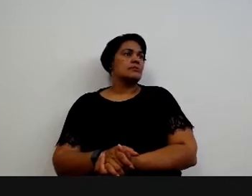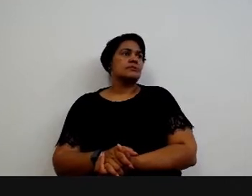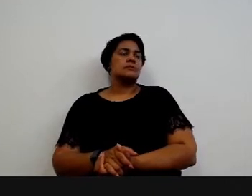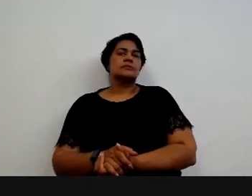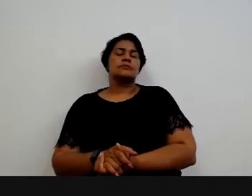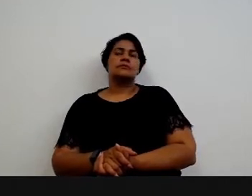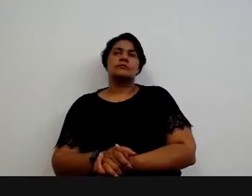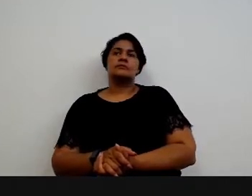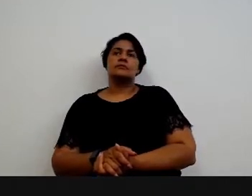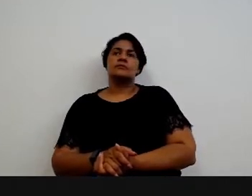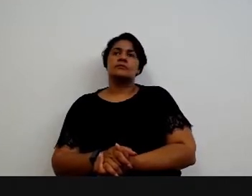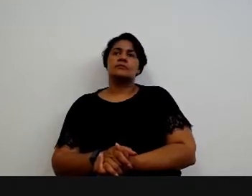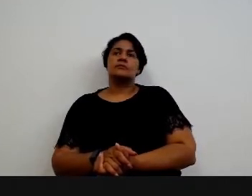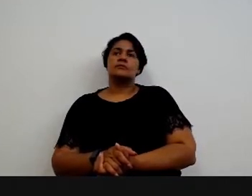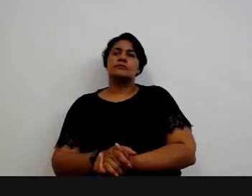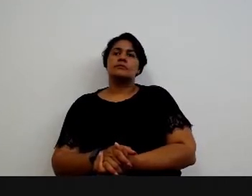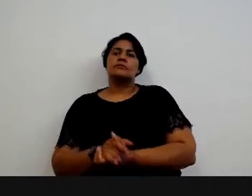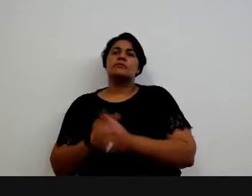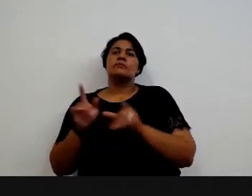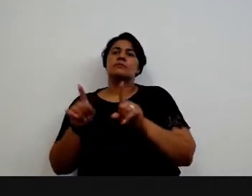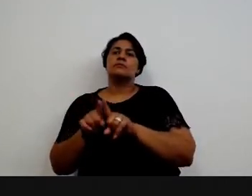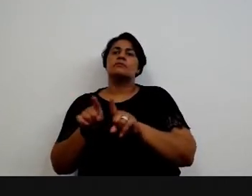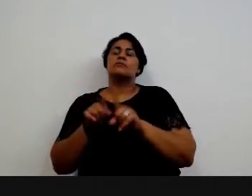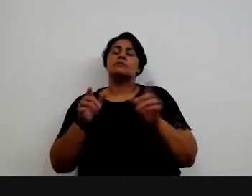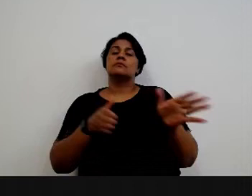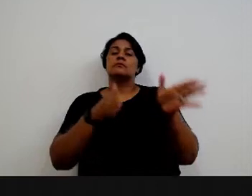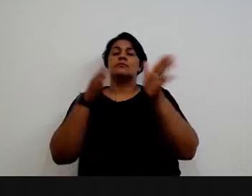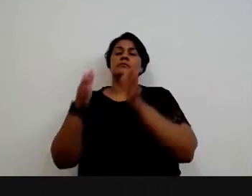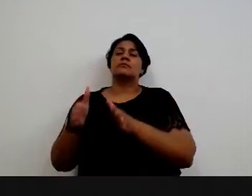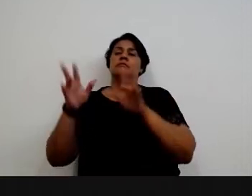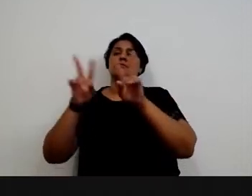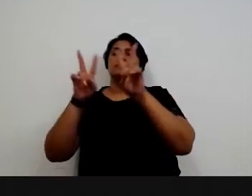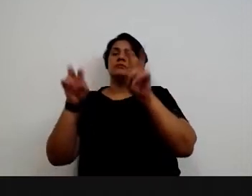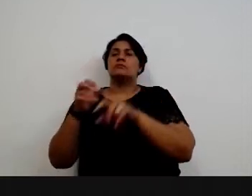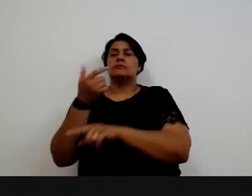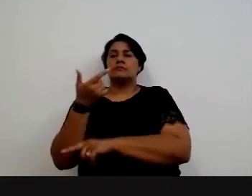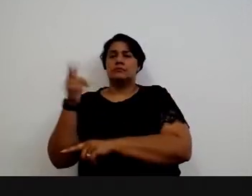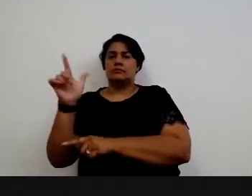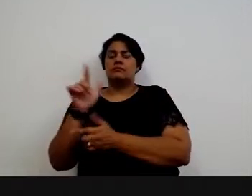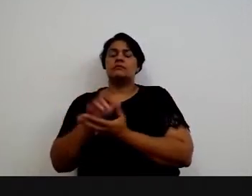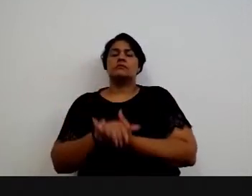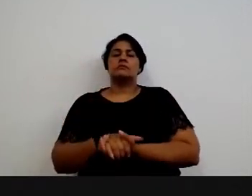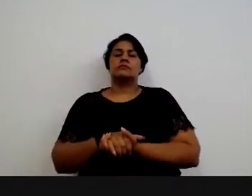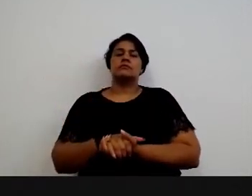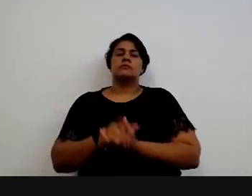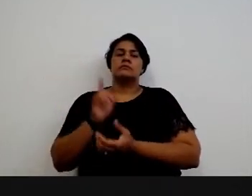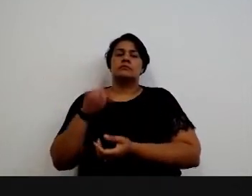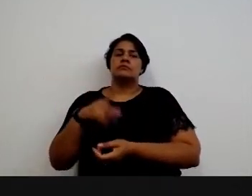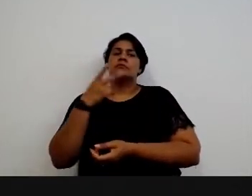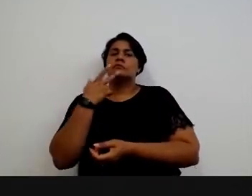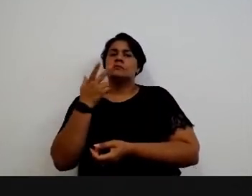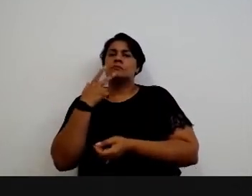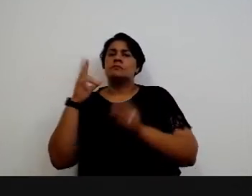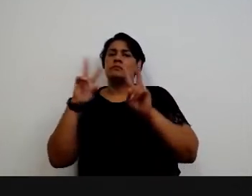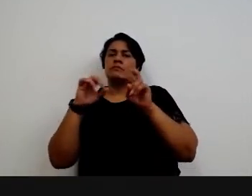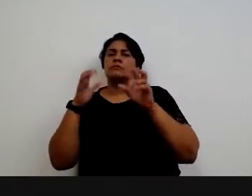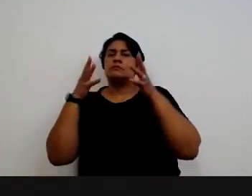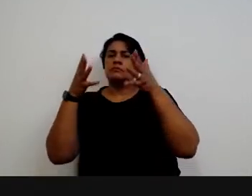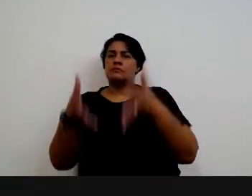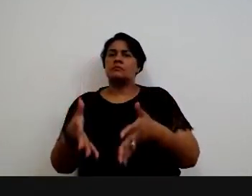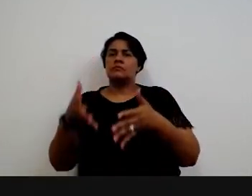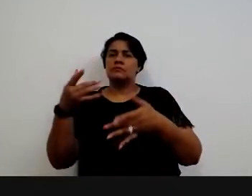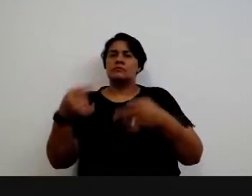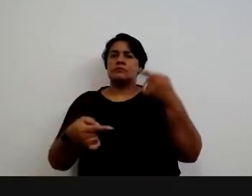E aí, passando para um outro ponto importante, é sobre essa questão, quando a gente fala da participação do jovem na